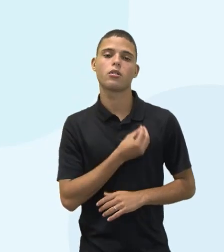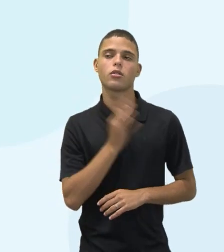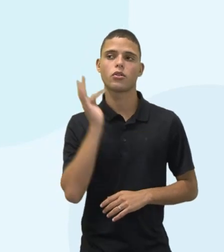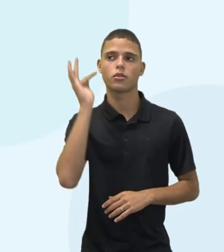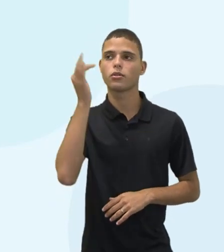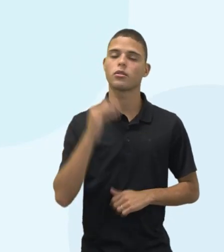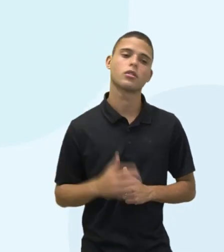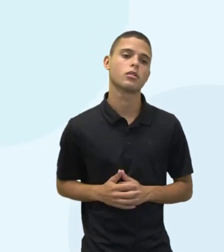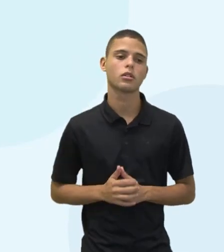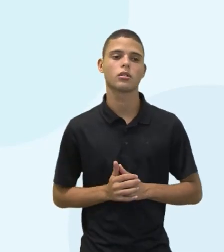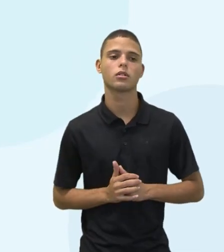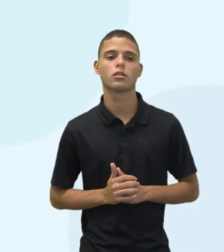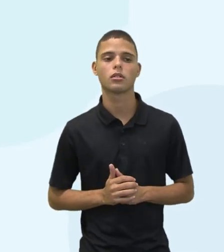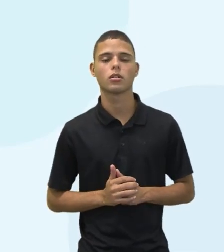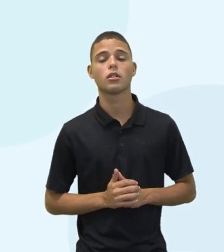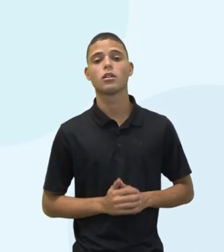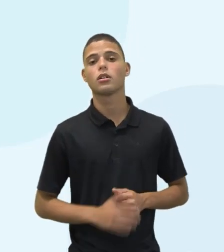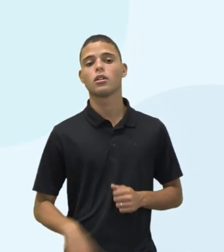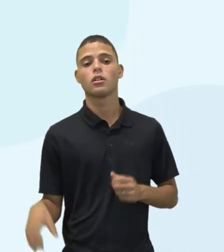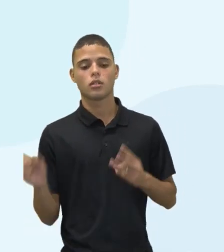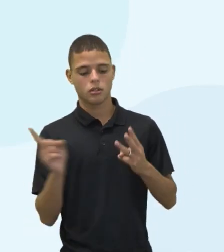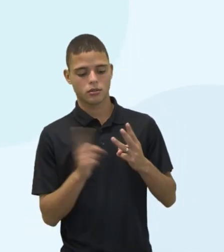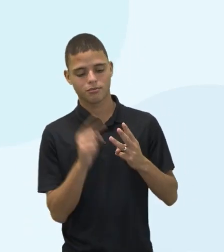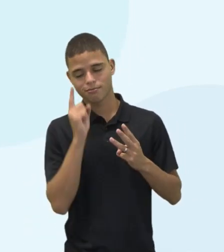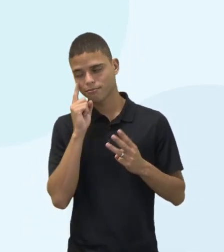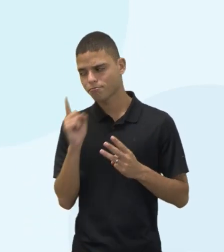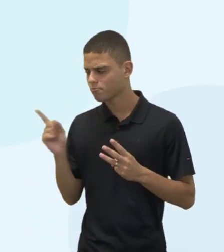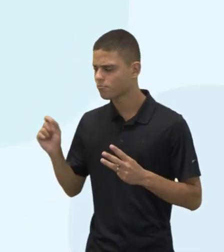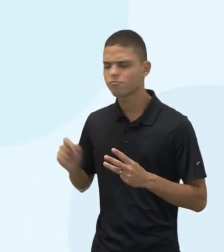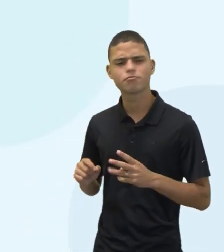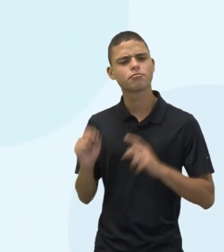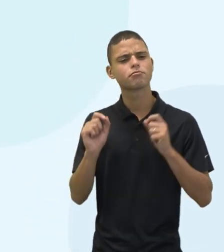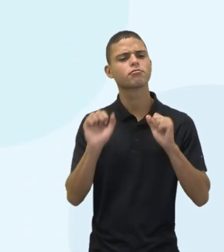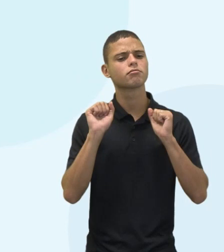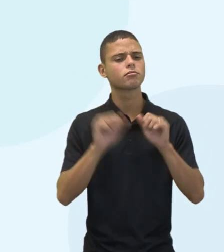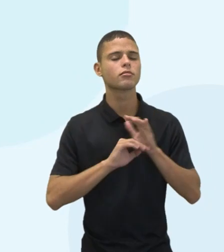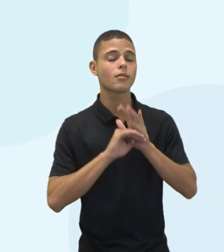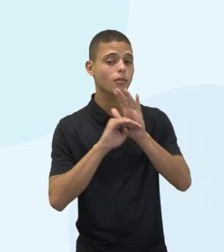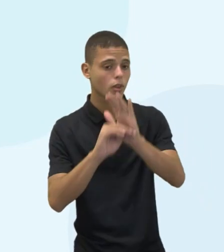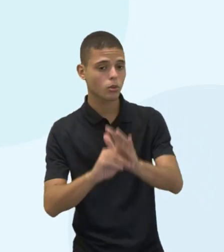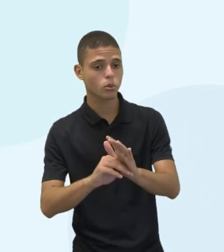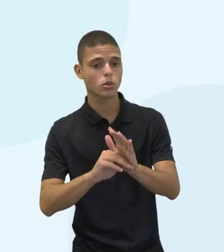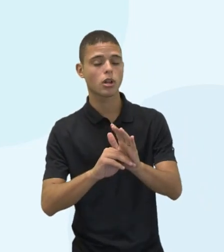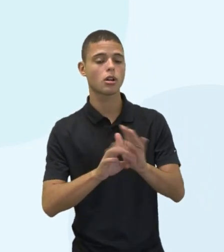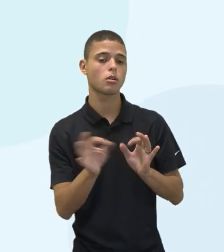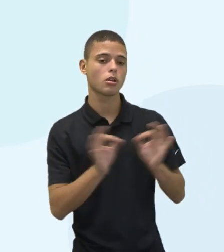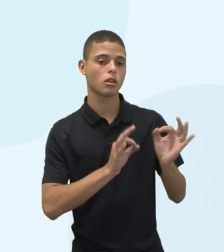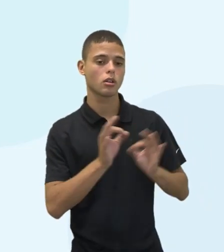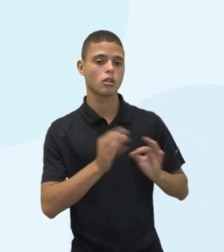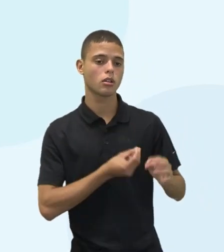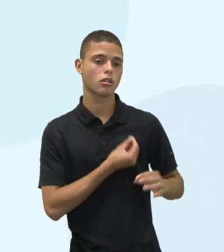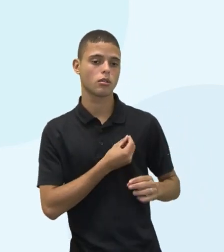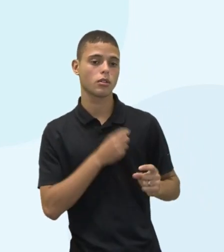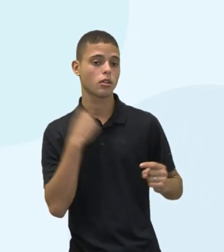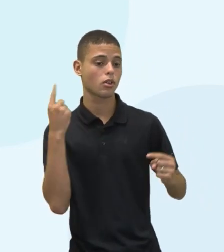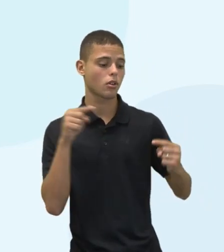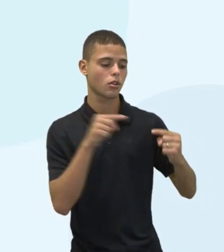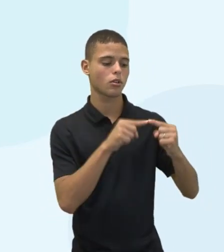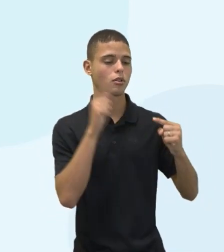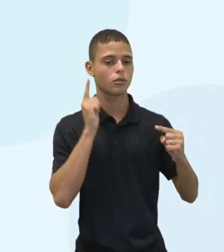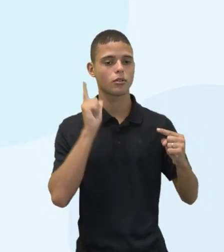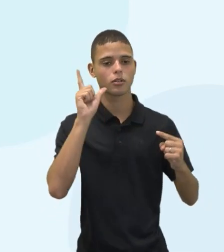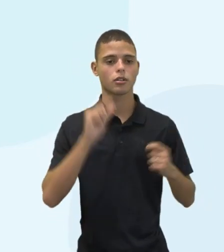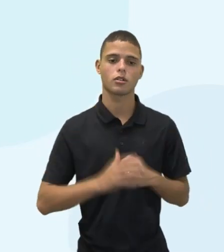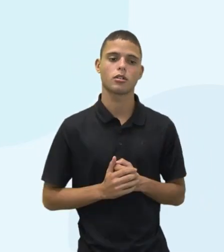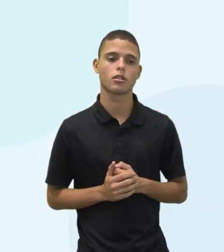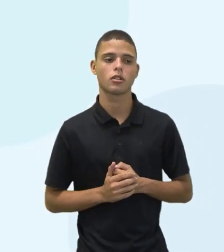quem pode ter ajudado para esse projeto de vida ser concretizado, né? E aí, em seguida,